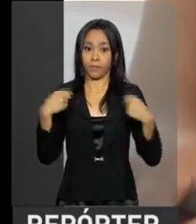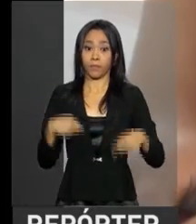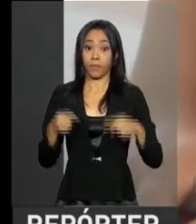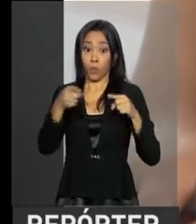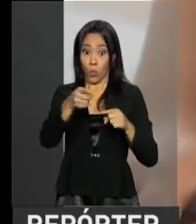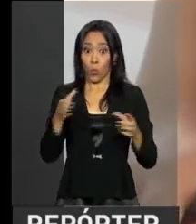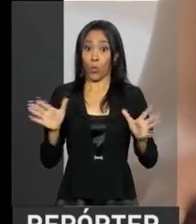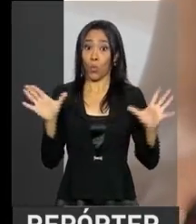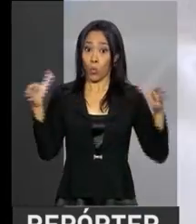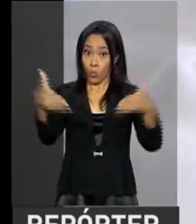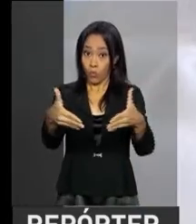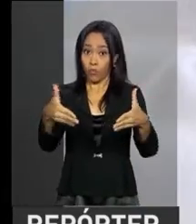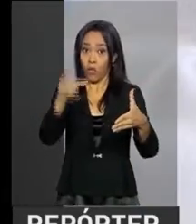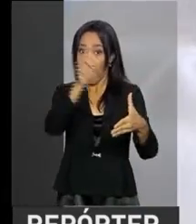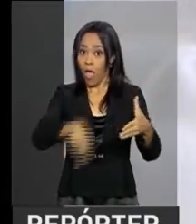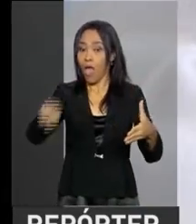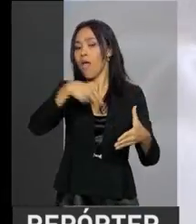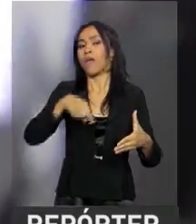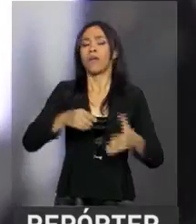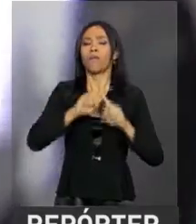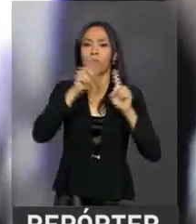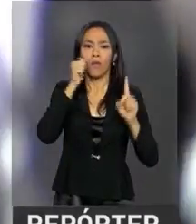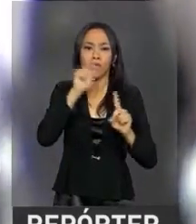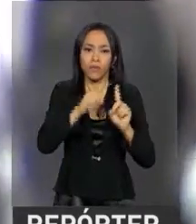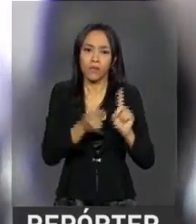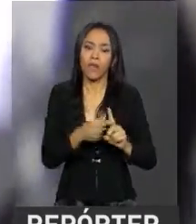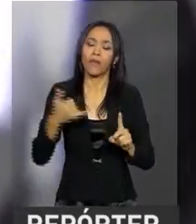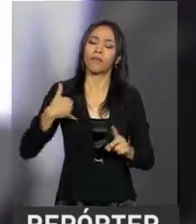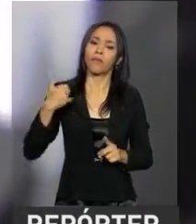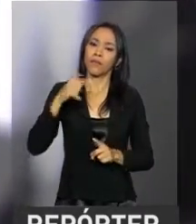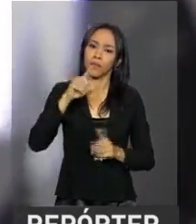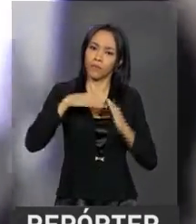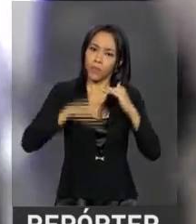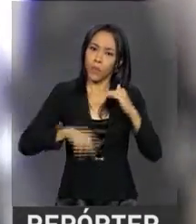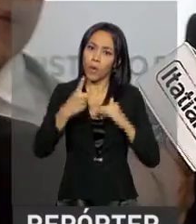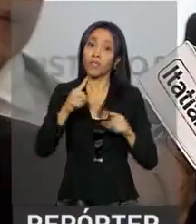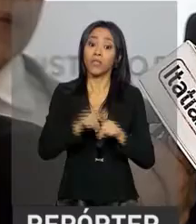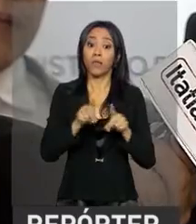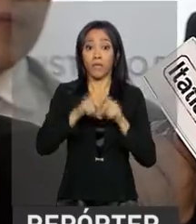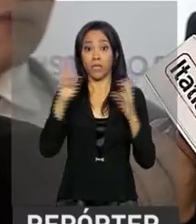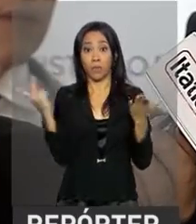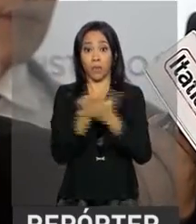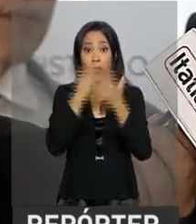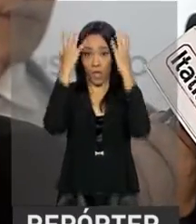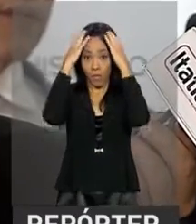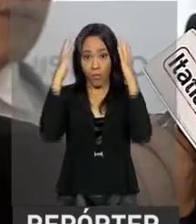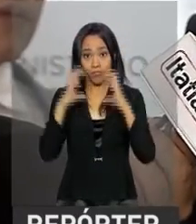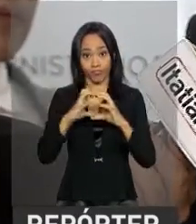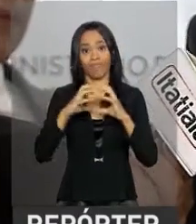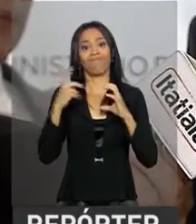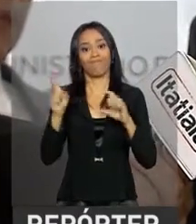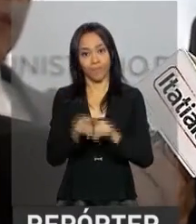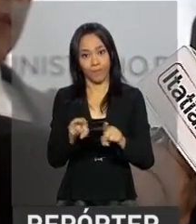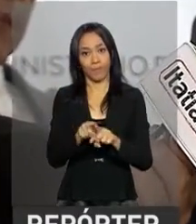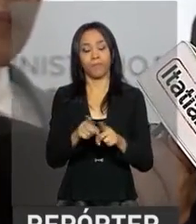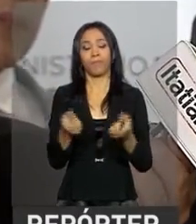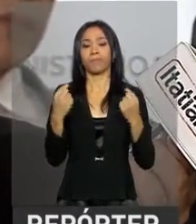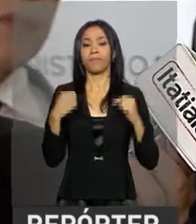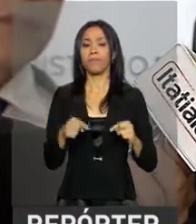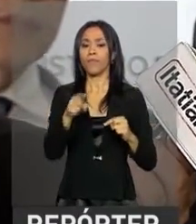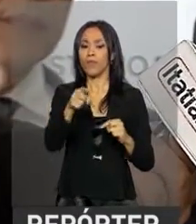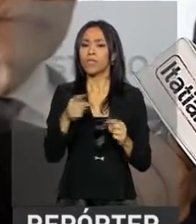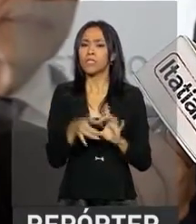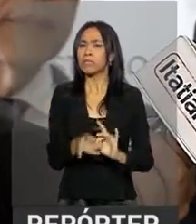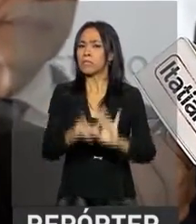prioritário são as gestantes crianças até um ano e pessoas com síndromes neurológicas nós estamos disponibilizando este